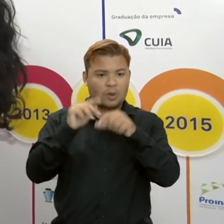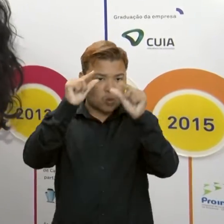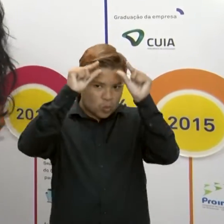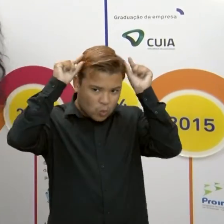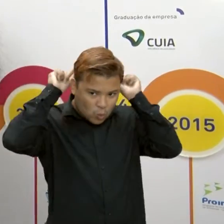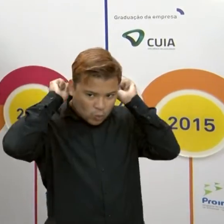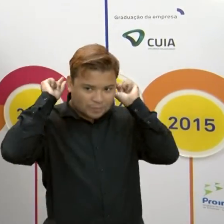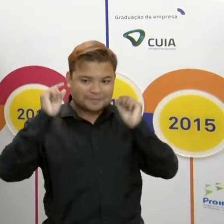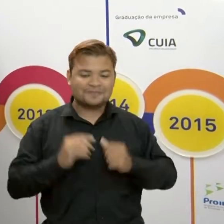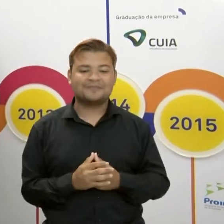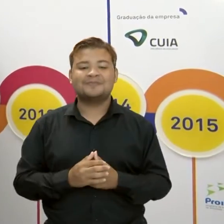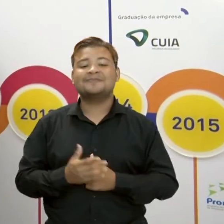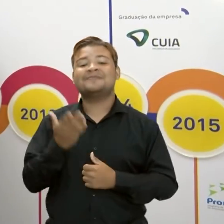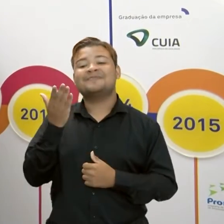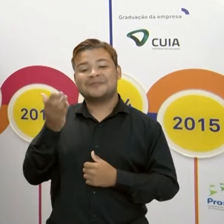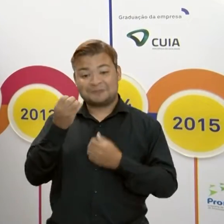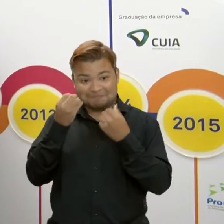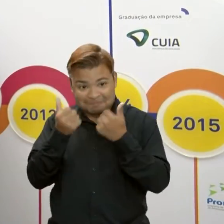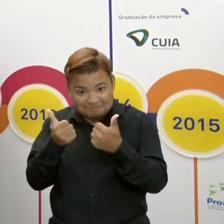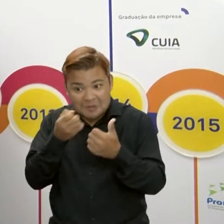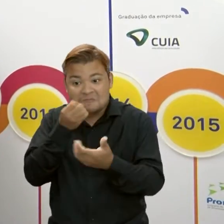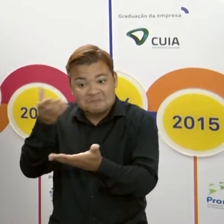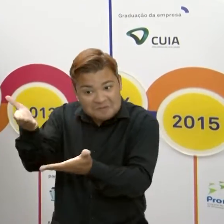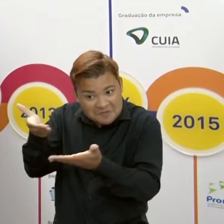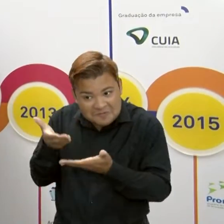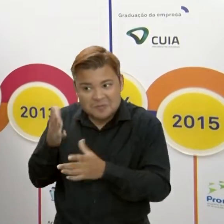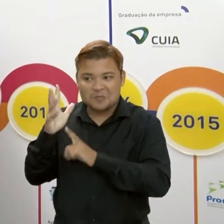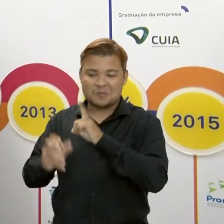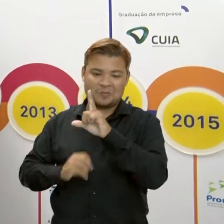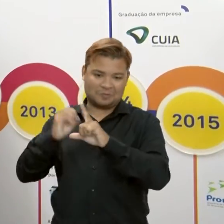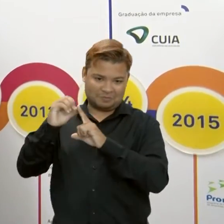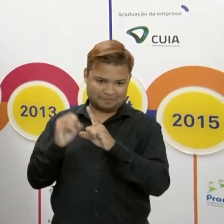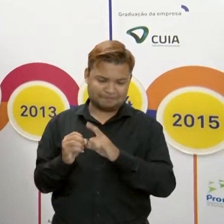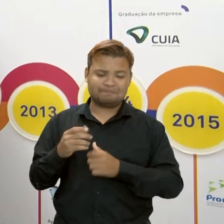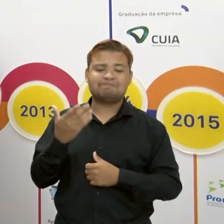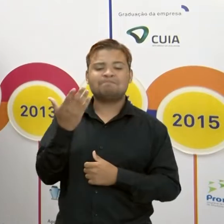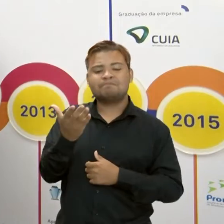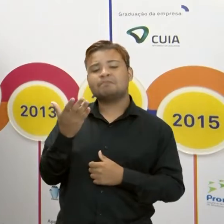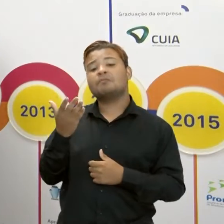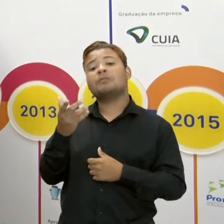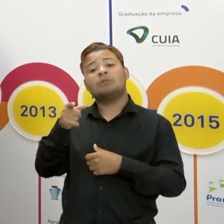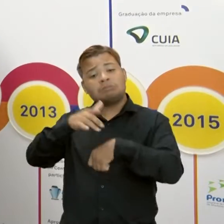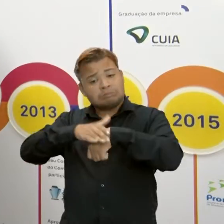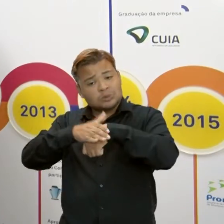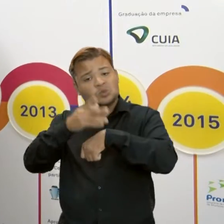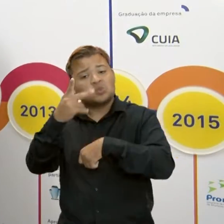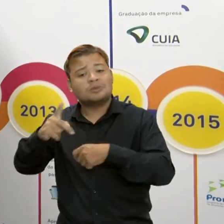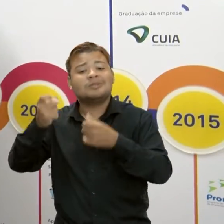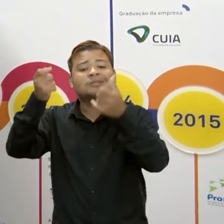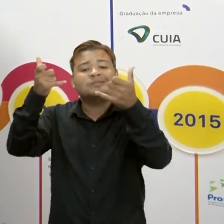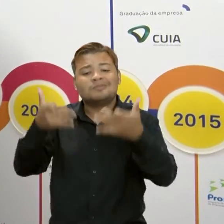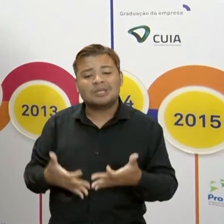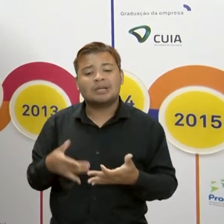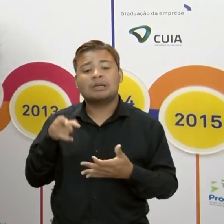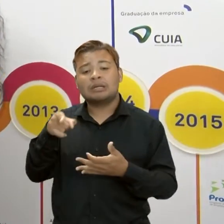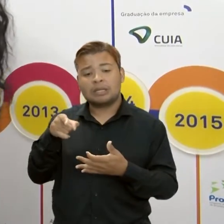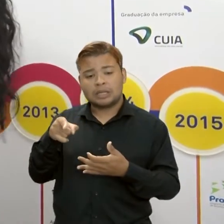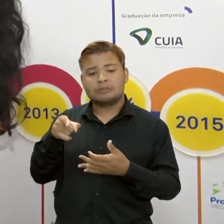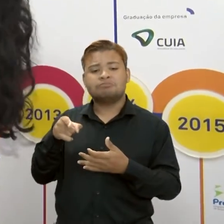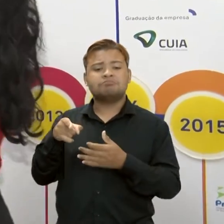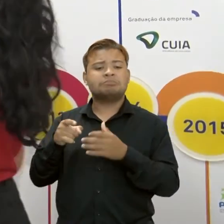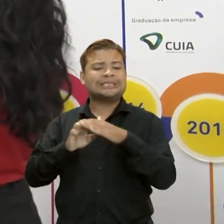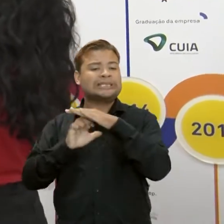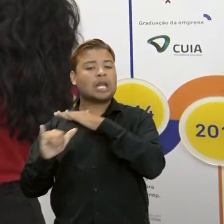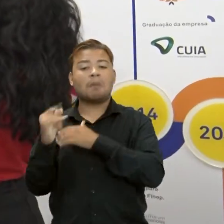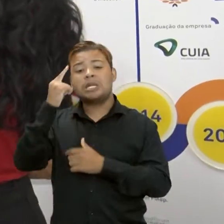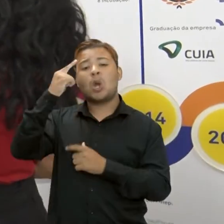Tudo bem? Seja bem-vindo aqui ao nosso programa e fala pra gente um pouco mais sobre qual que é a ideia da Tábia Saúde.